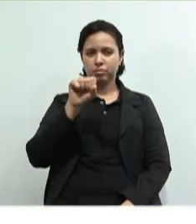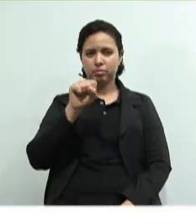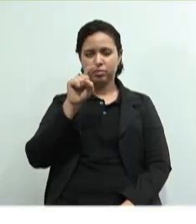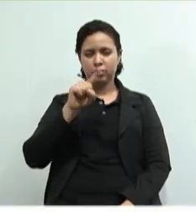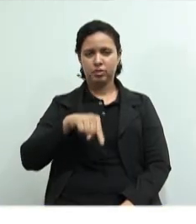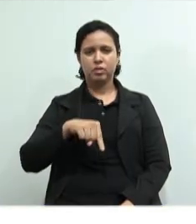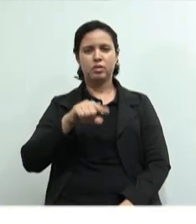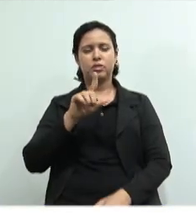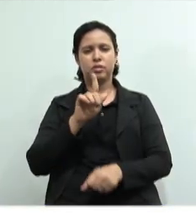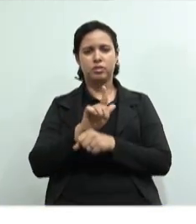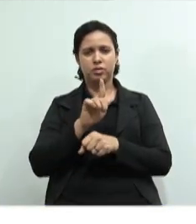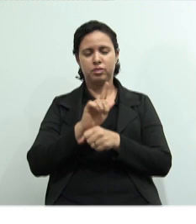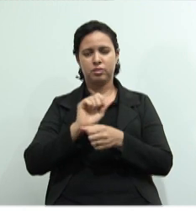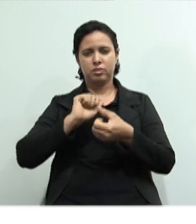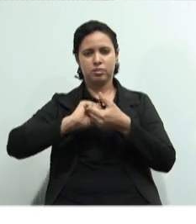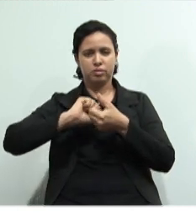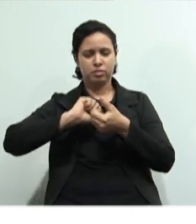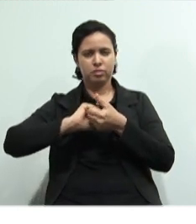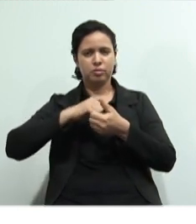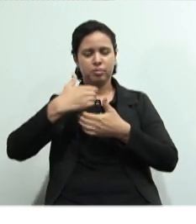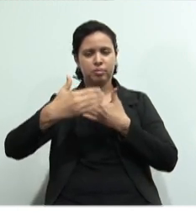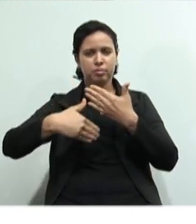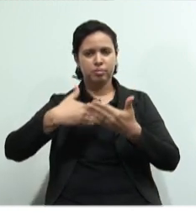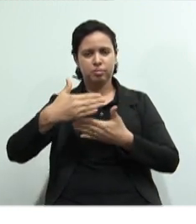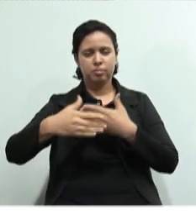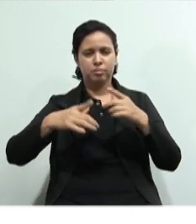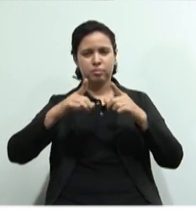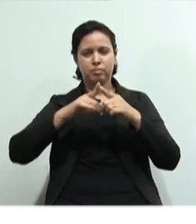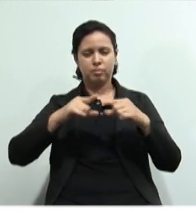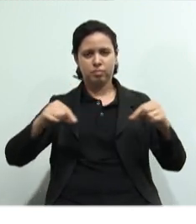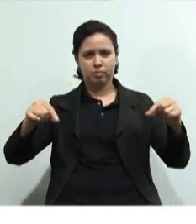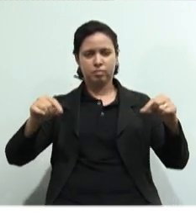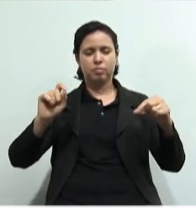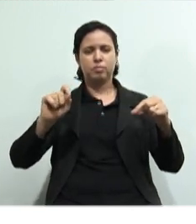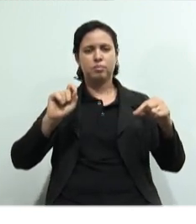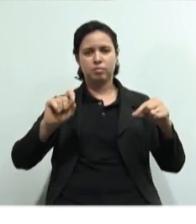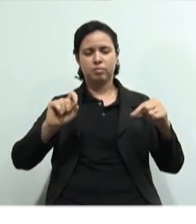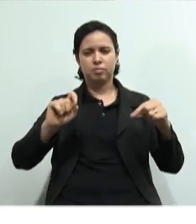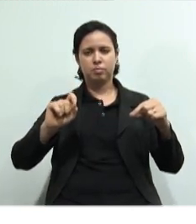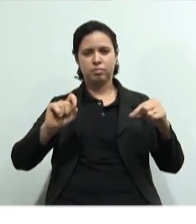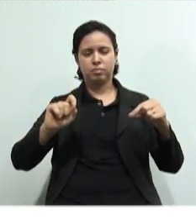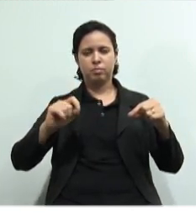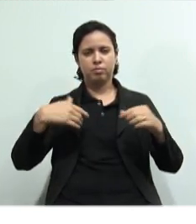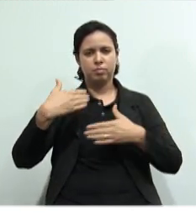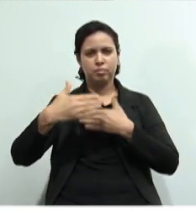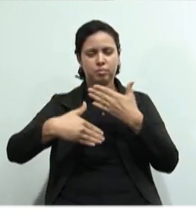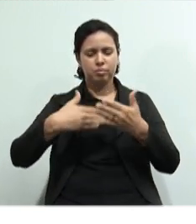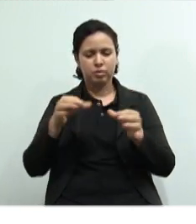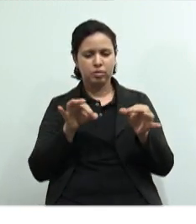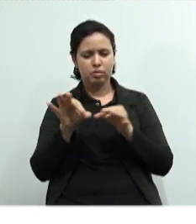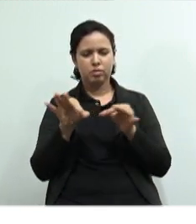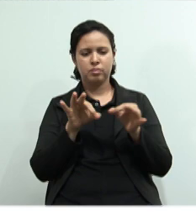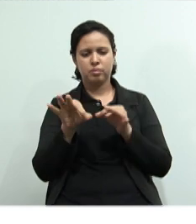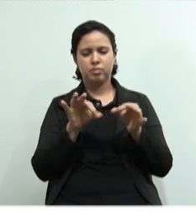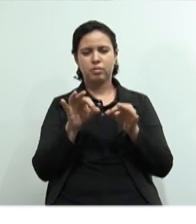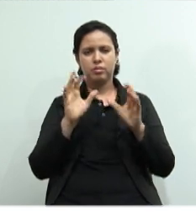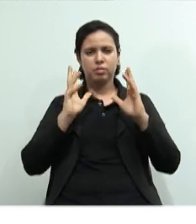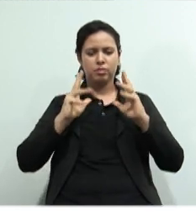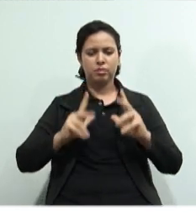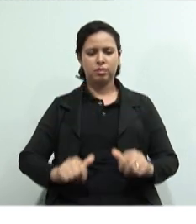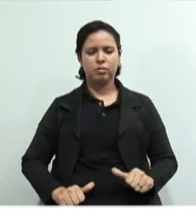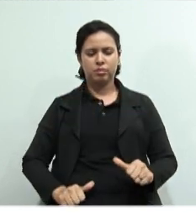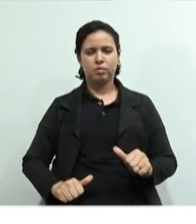gestão de qualidade empresarial desenvolvido no Japão que tem a ideia de aperfeiçoar aspectos como organização, limpeza